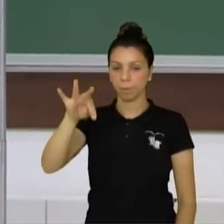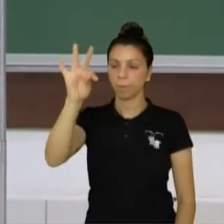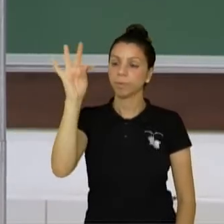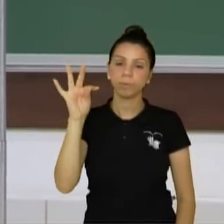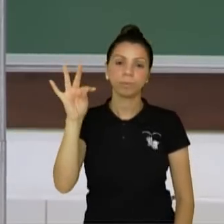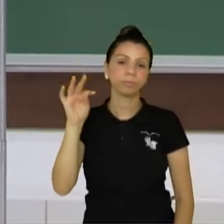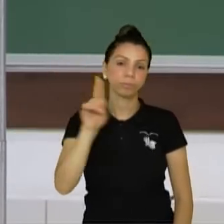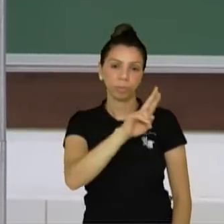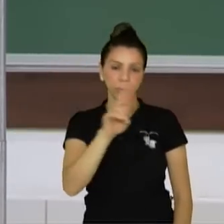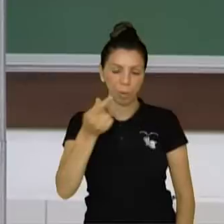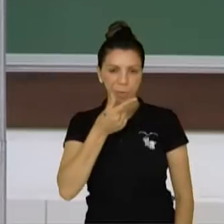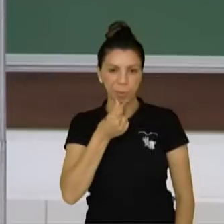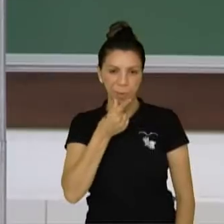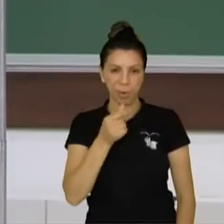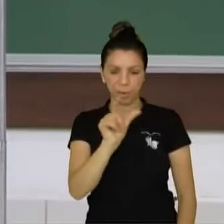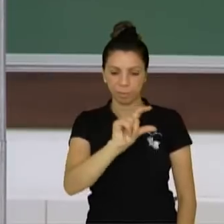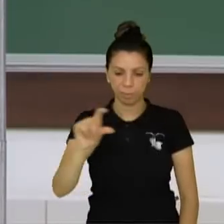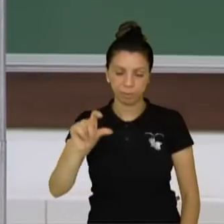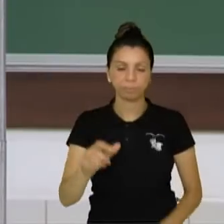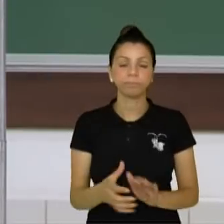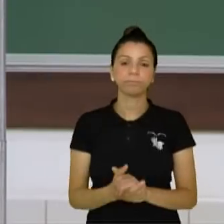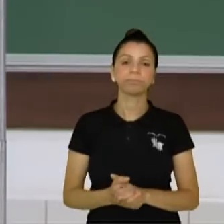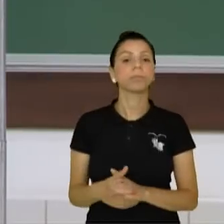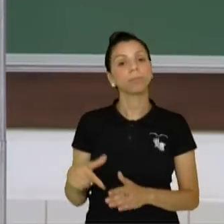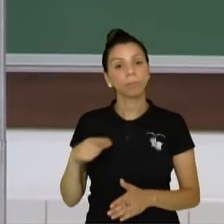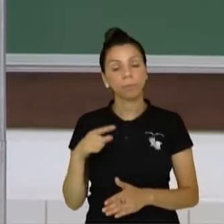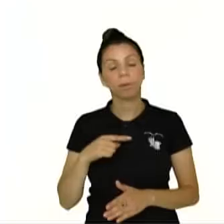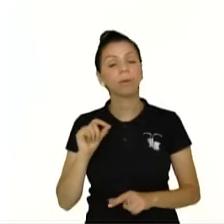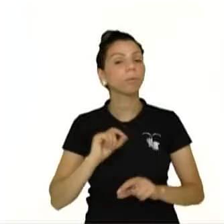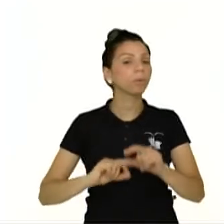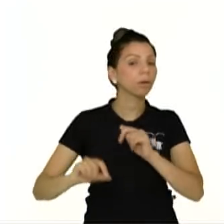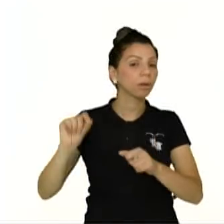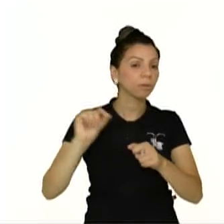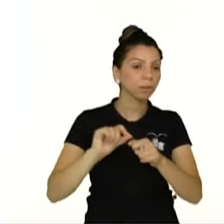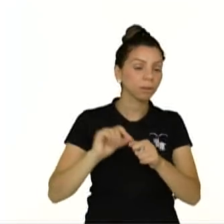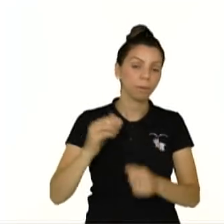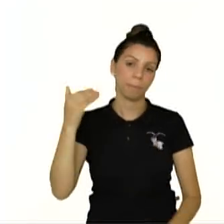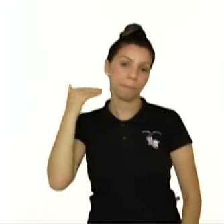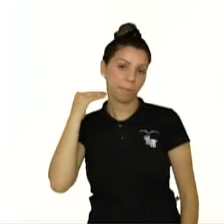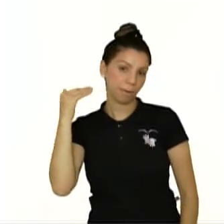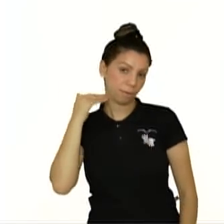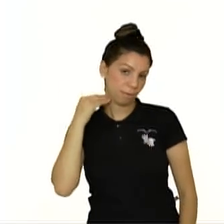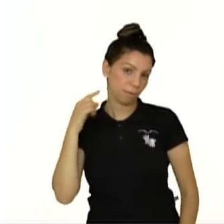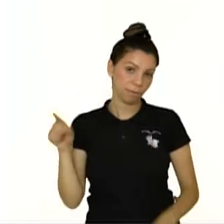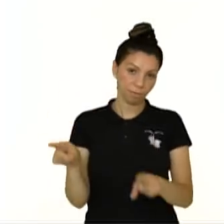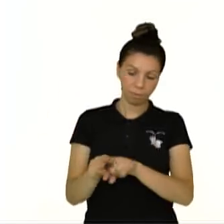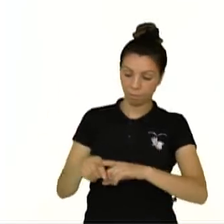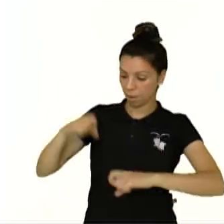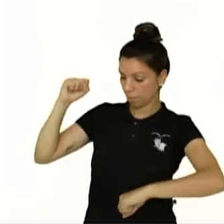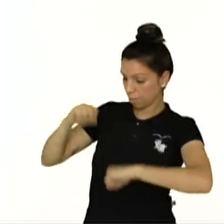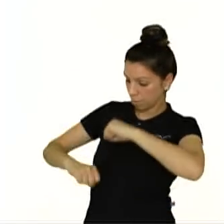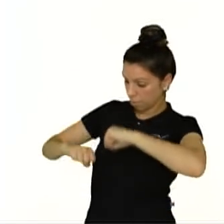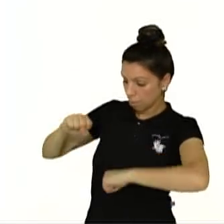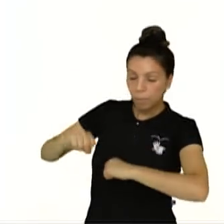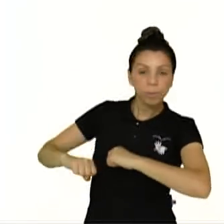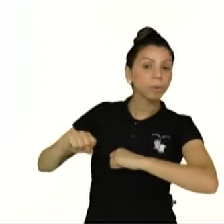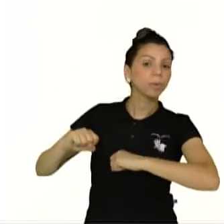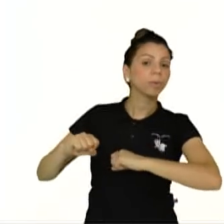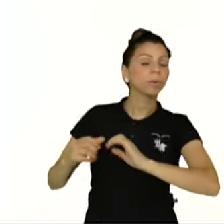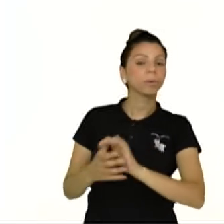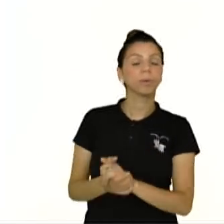o que vai acontecer? Ele teve algumas atividades, entre as quais banqueiro e industrial, que ele atuou